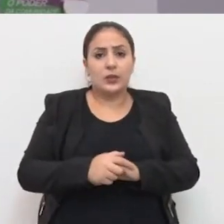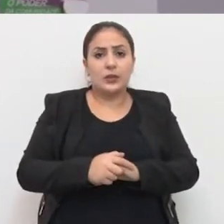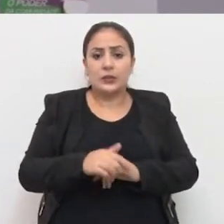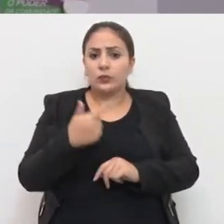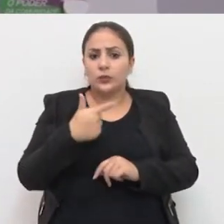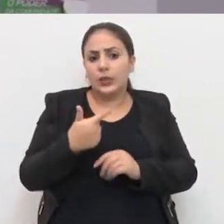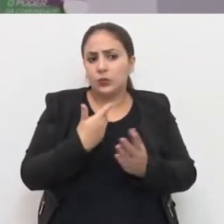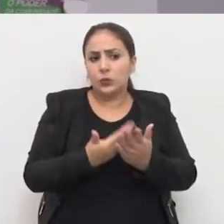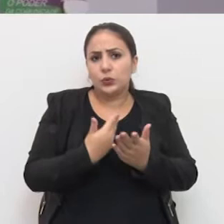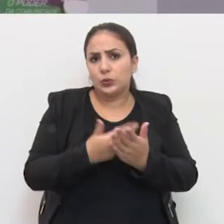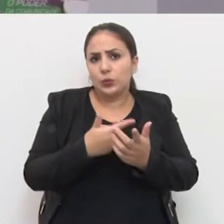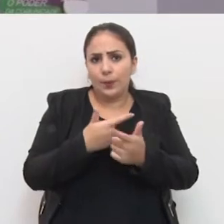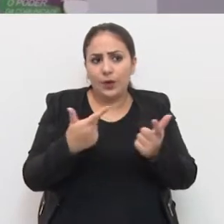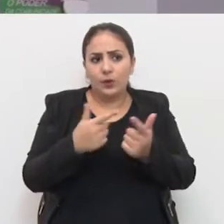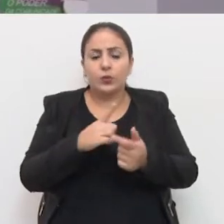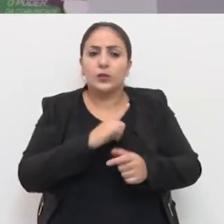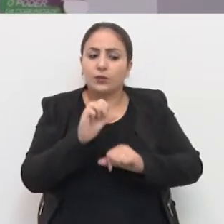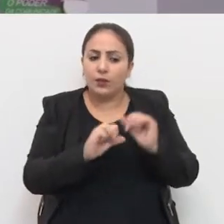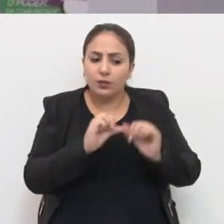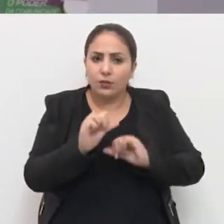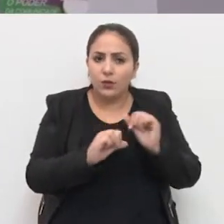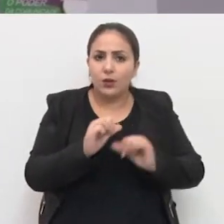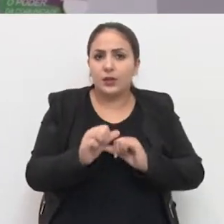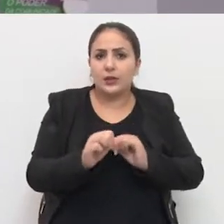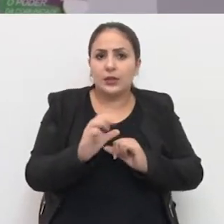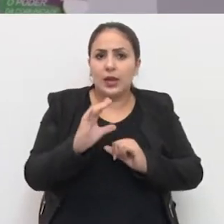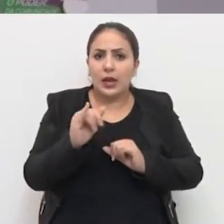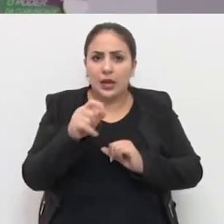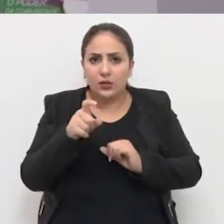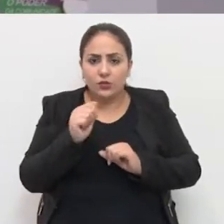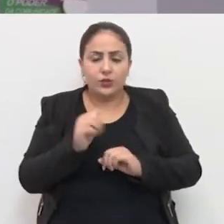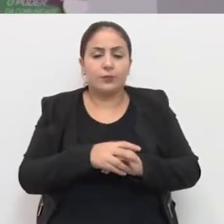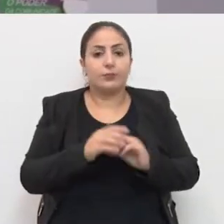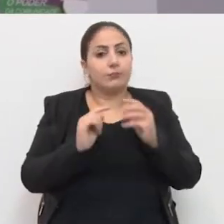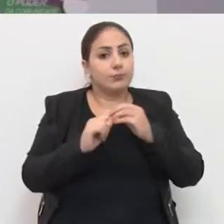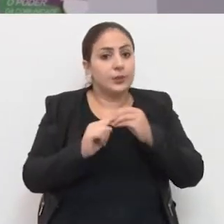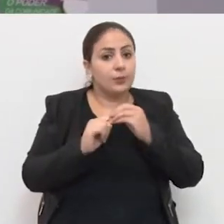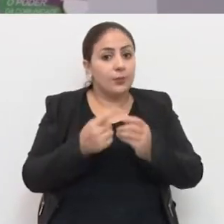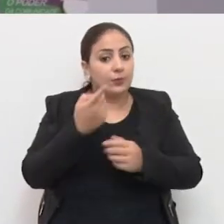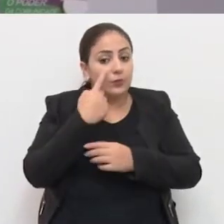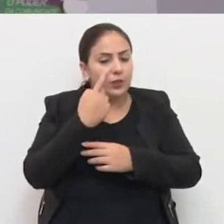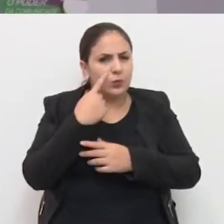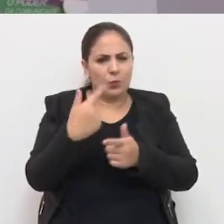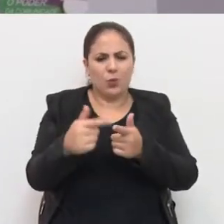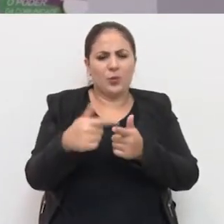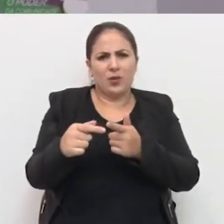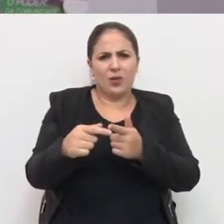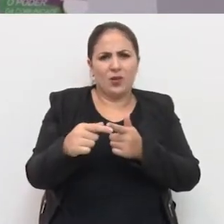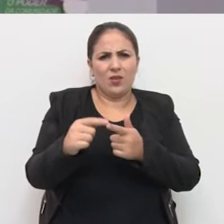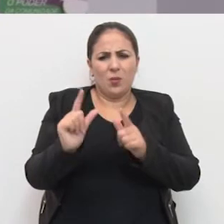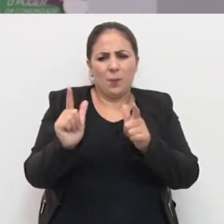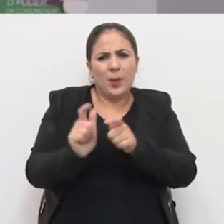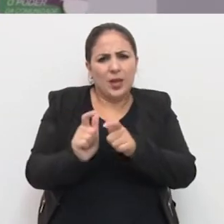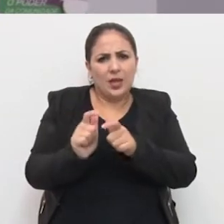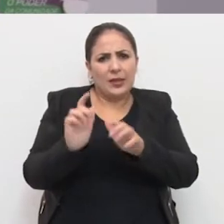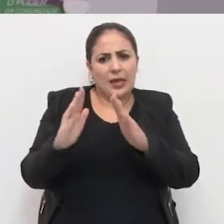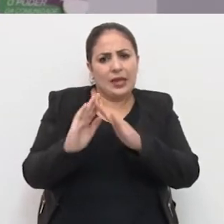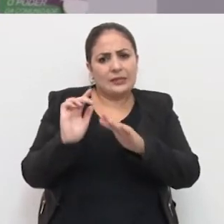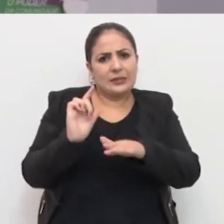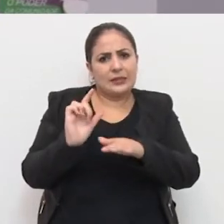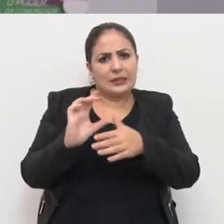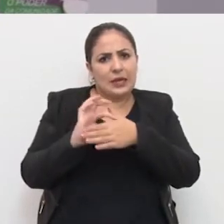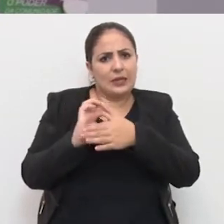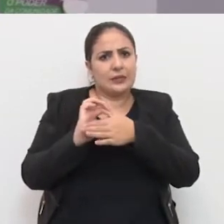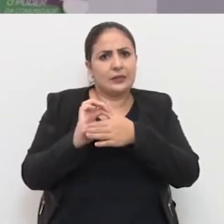estudo maior, foi feito a troca de caixa e principalmente verificando que o problema não está nos pequenos açougues. Nós